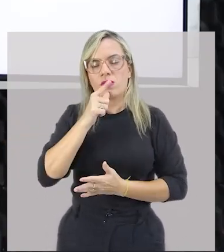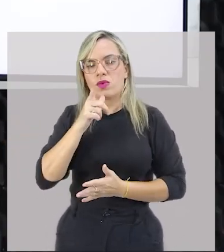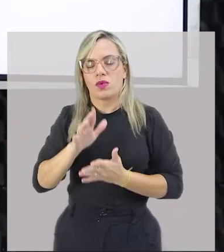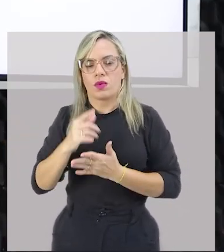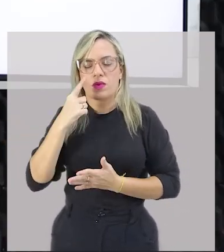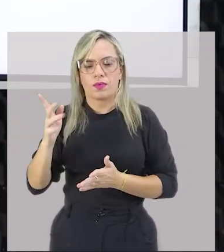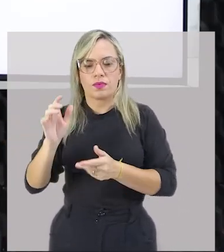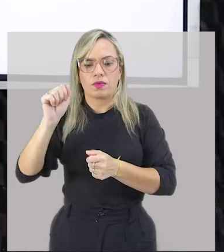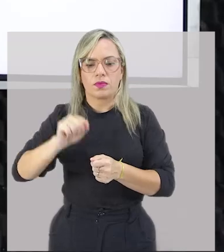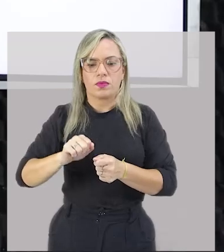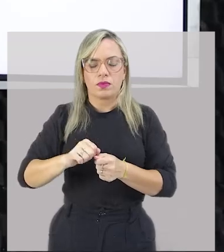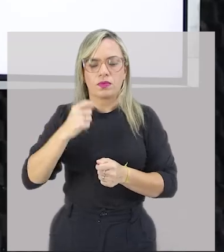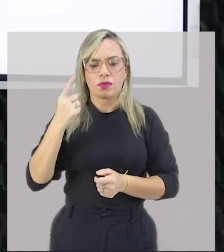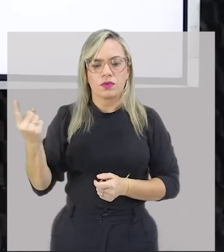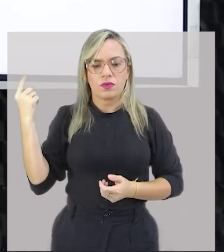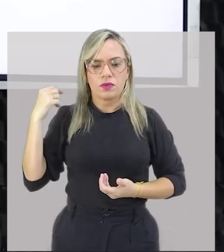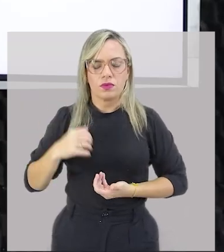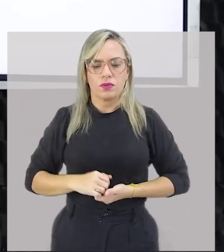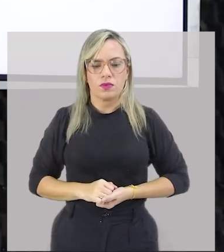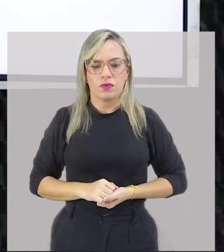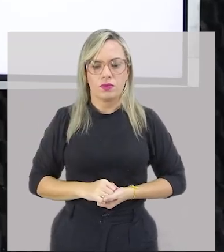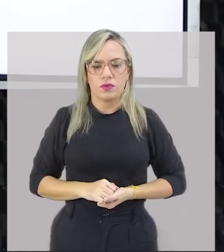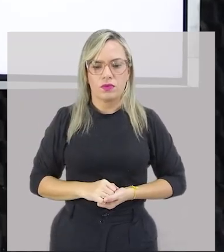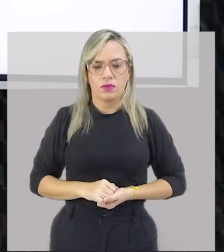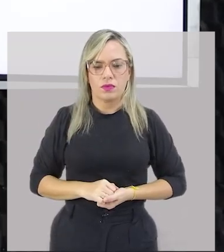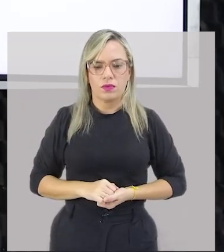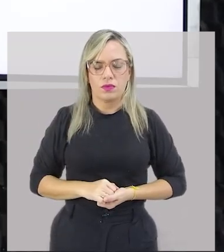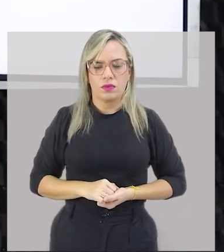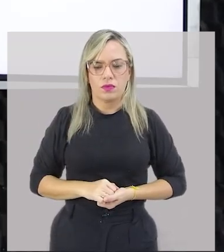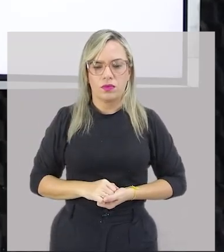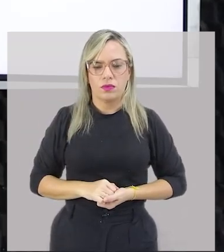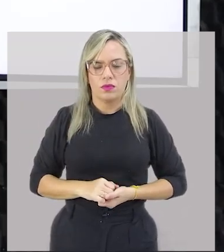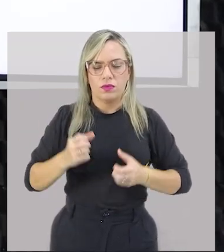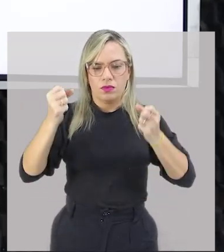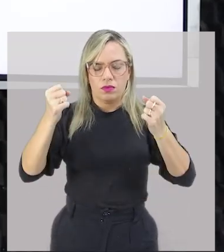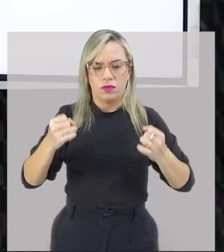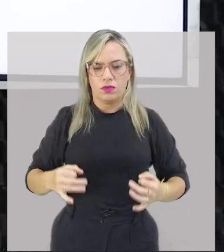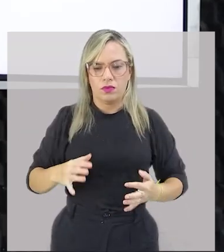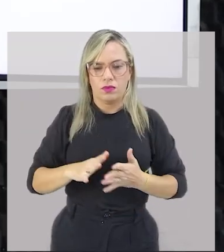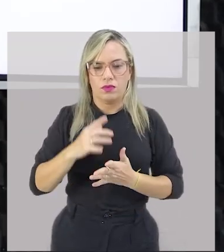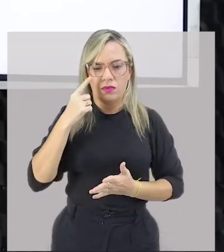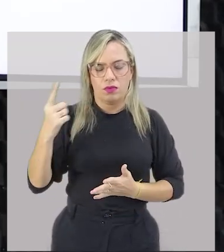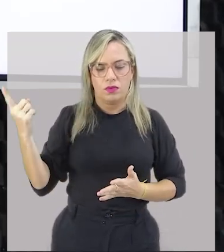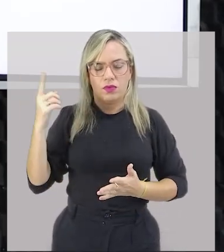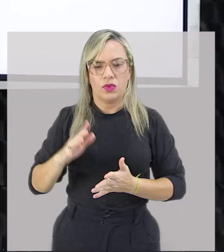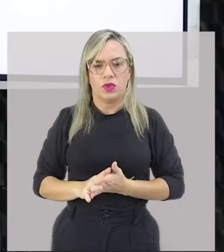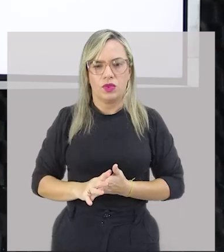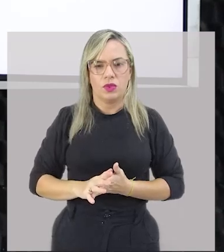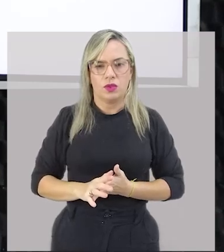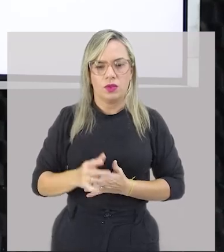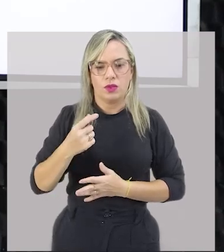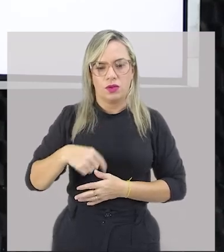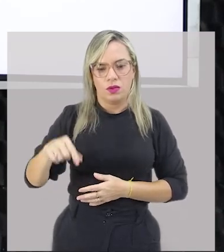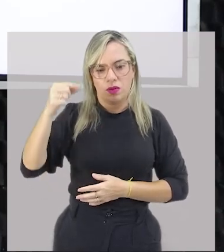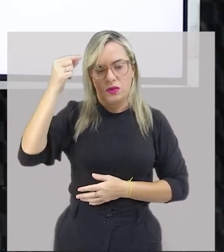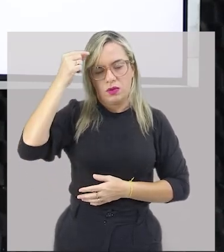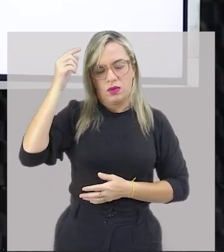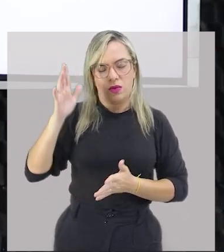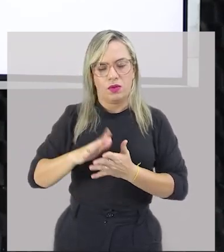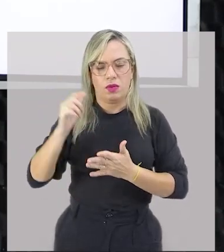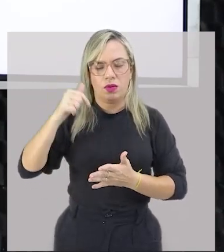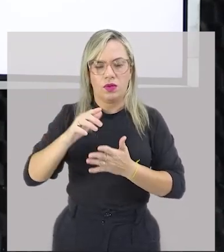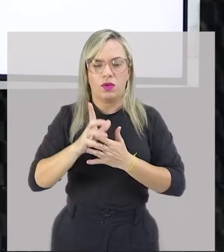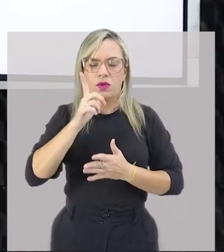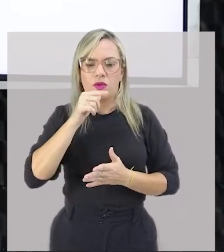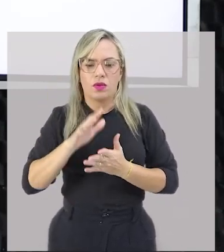de pressão geral. Aí eu vou aqui, ó, pressão hidrostática, só para dizer para vocês de onde que saiu. A força que essa água está fazendo aqui